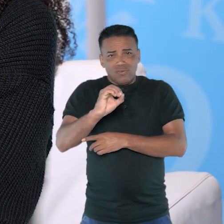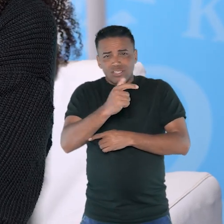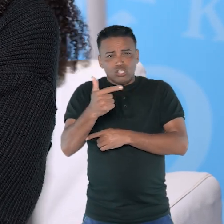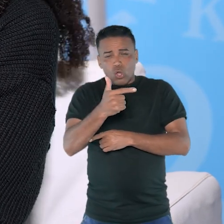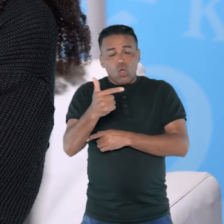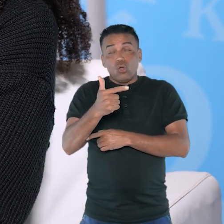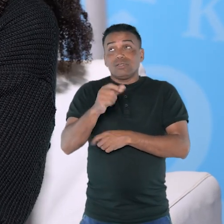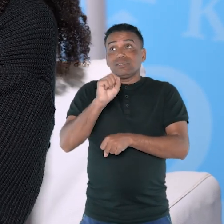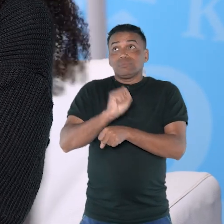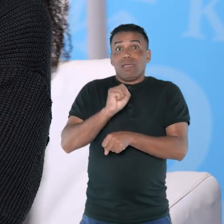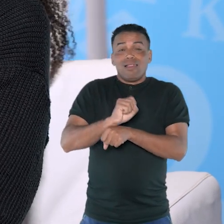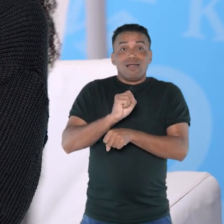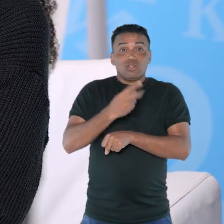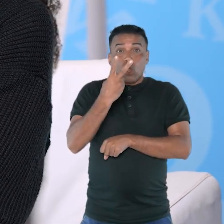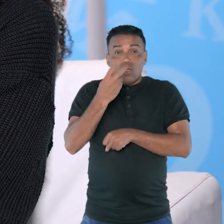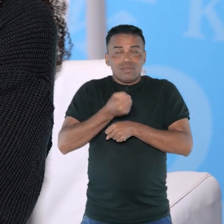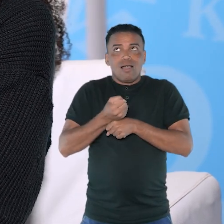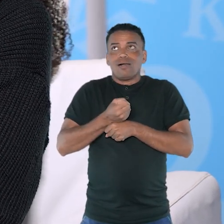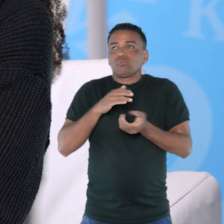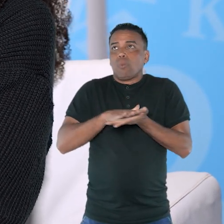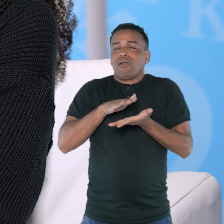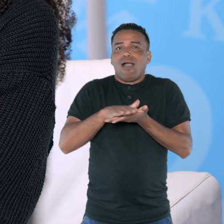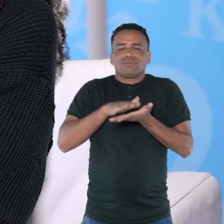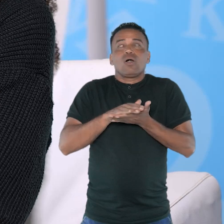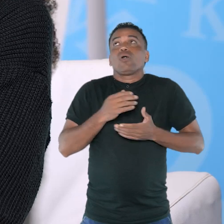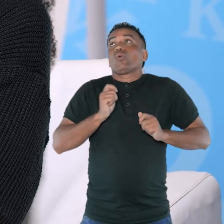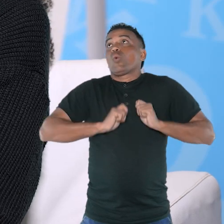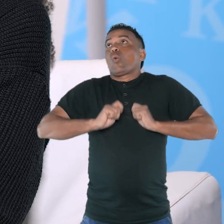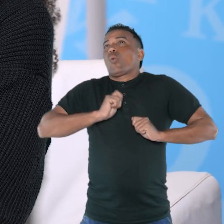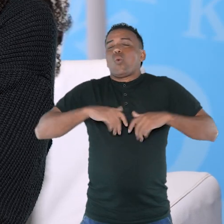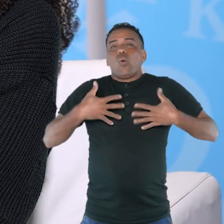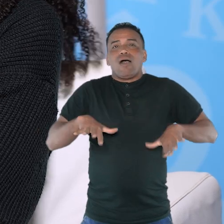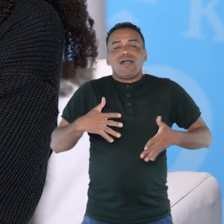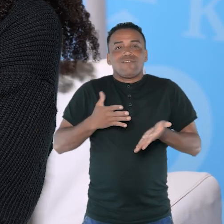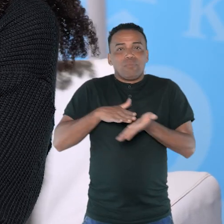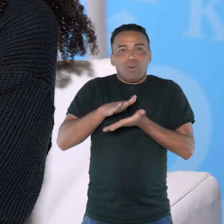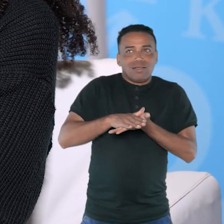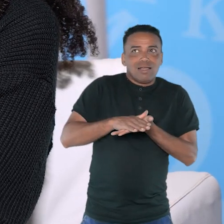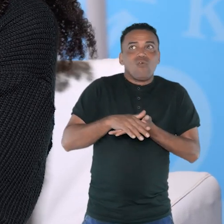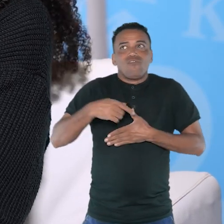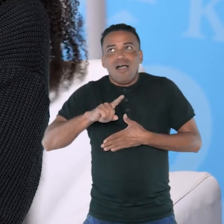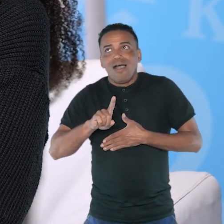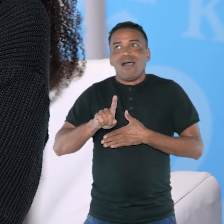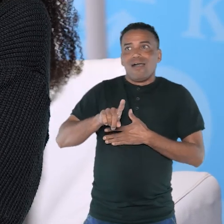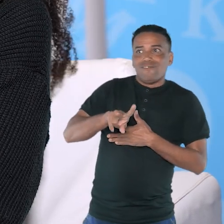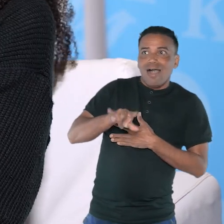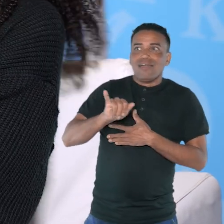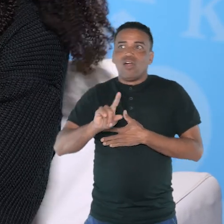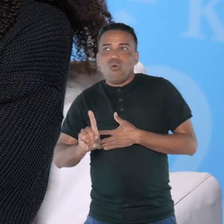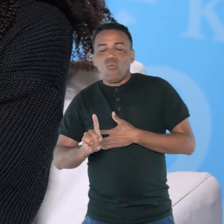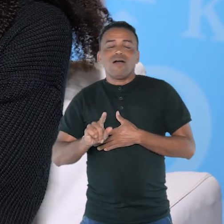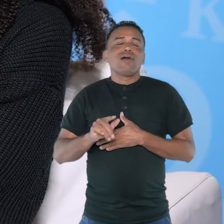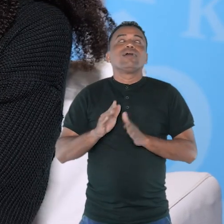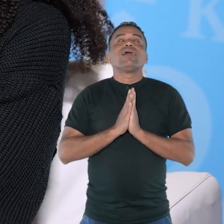anos esperando pela publicação, bem ansiosa, assim, falando, ai, meu Deus, vai sair esse livro, quando vai sair esse livro? E, finalmente, ele chegou em uma data